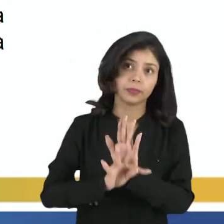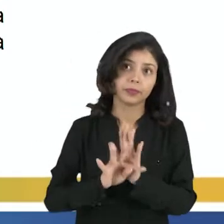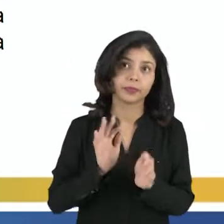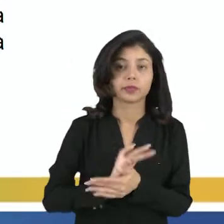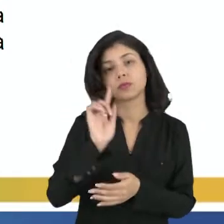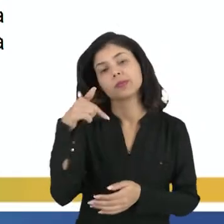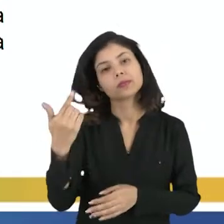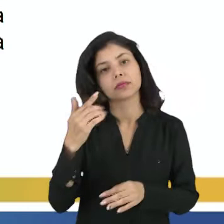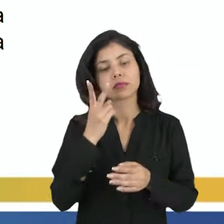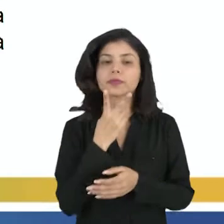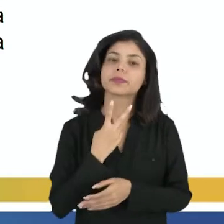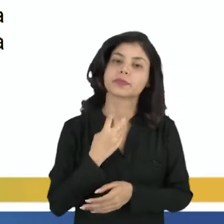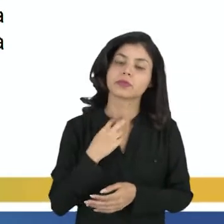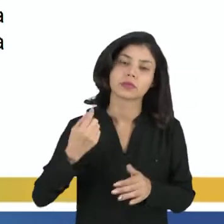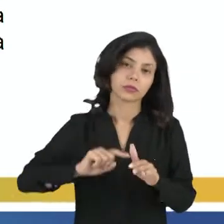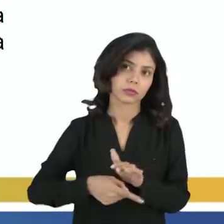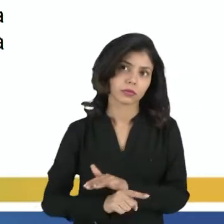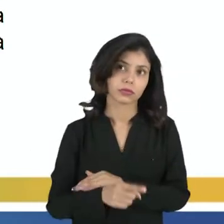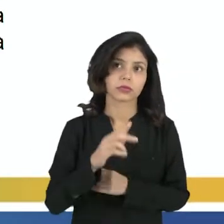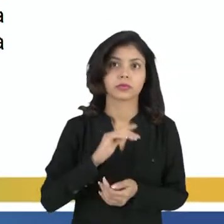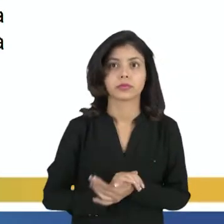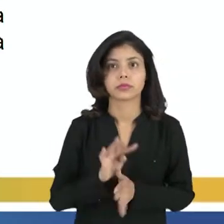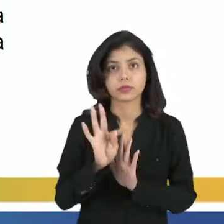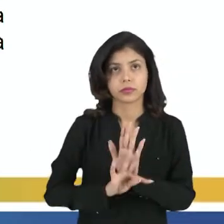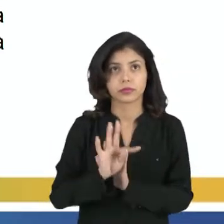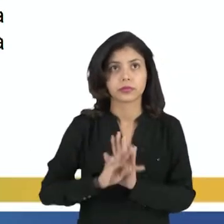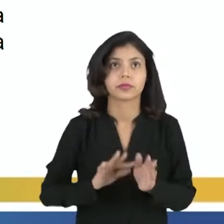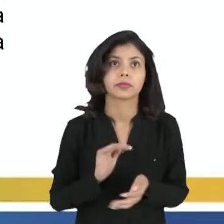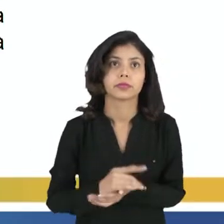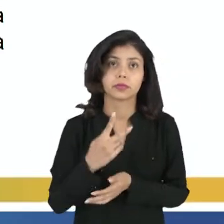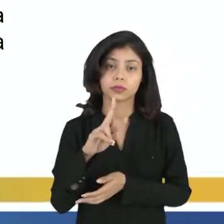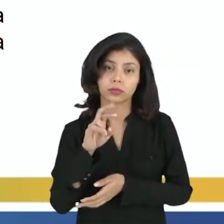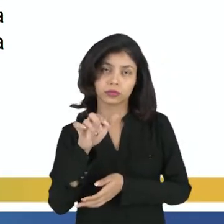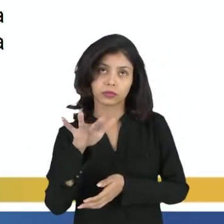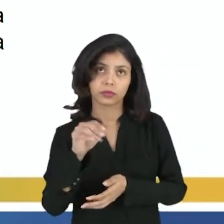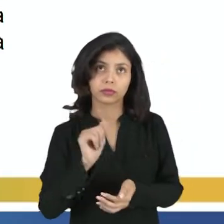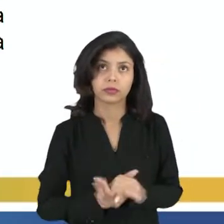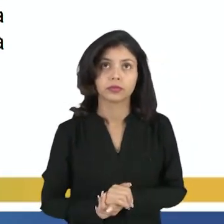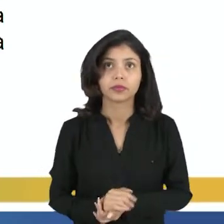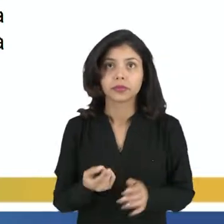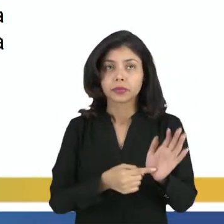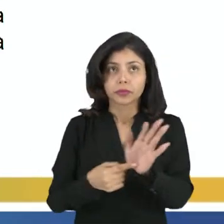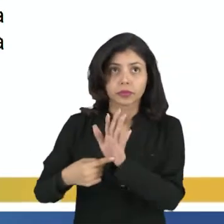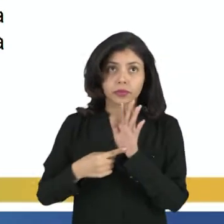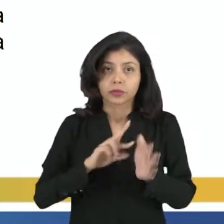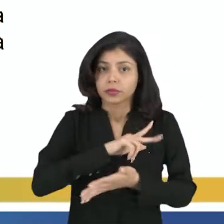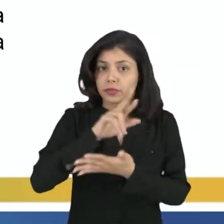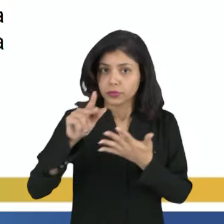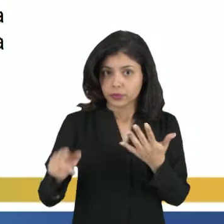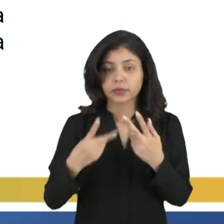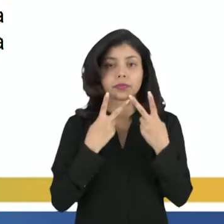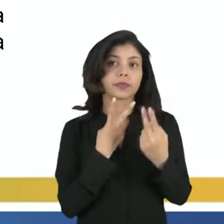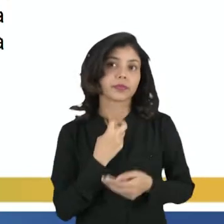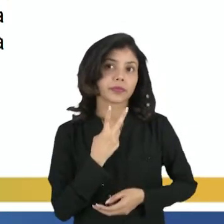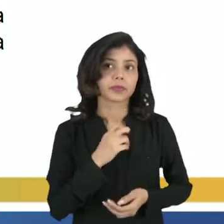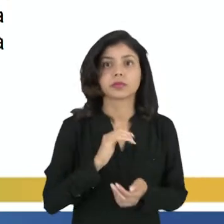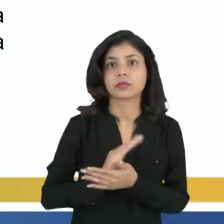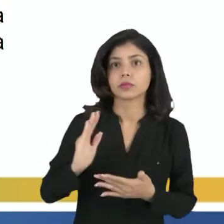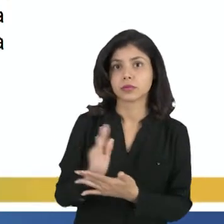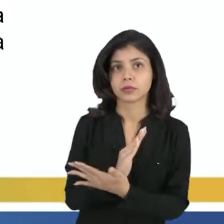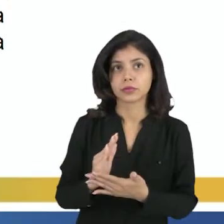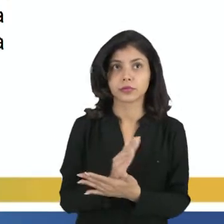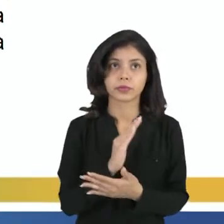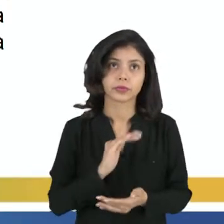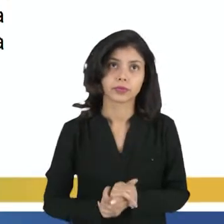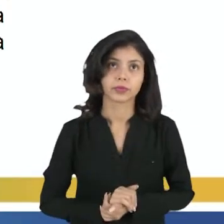inserindo outras vozes dentro daquele texto. Então, polifonia, estamos nos referindo a várias vozes dentro de